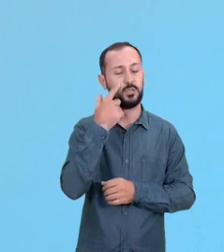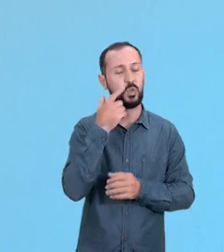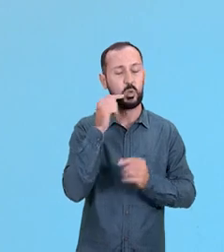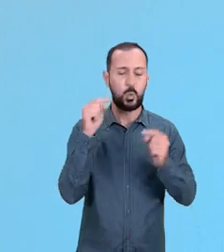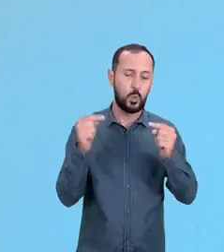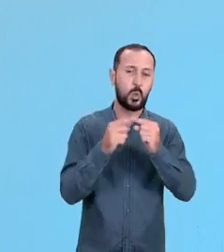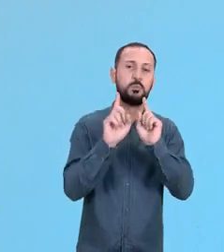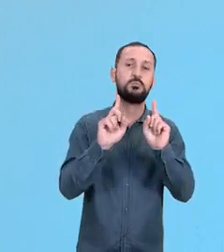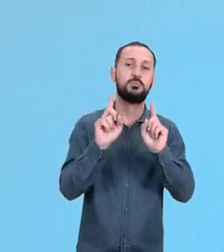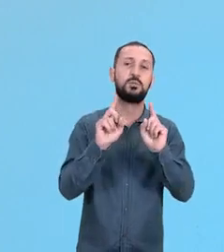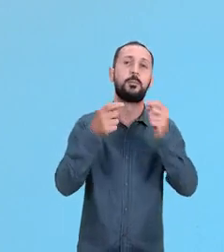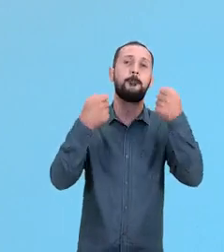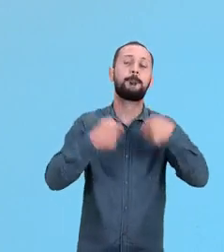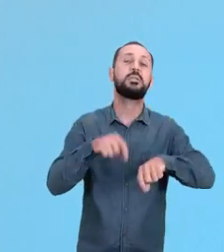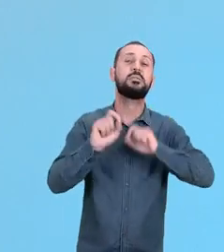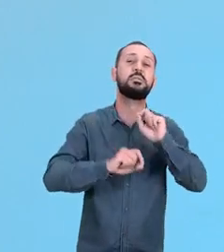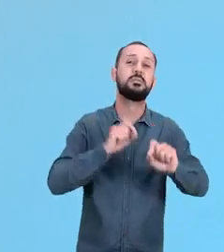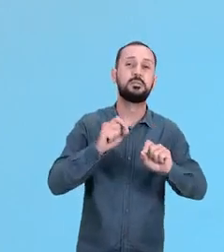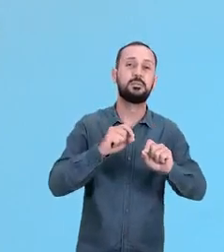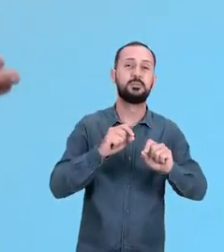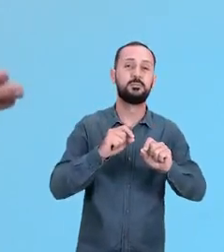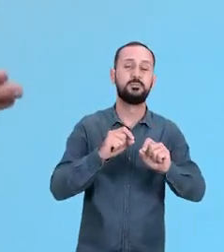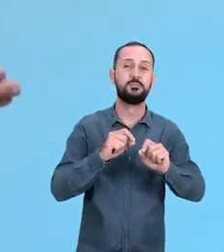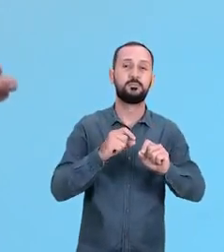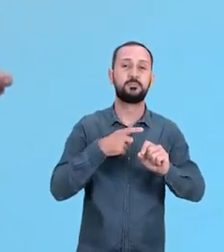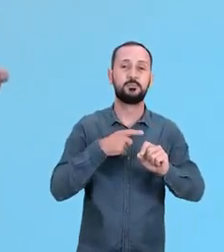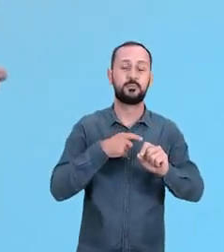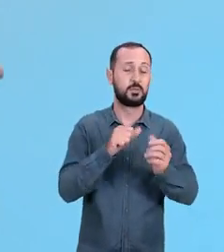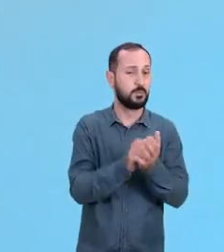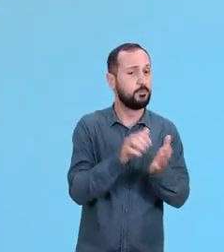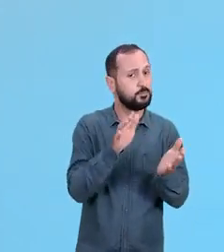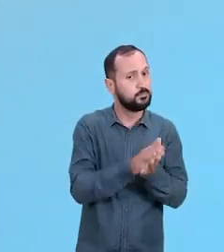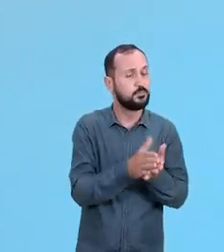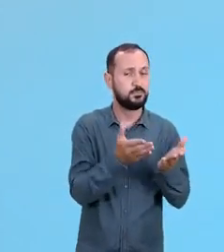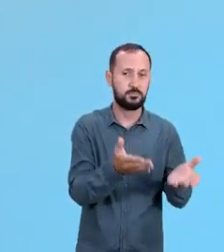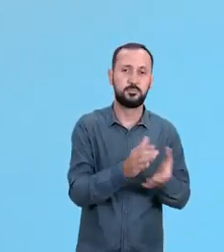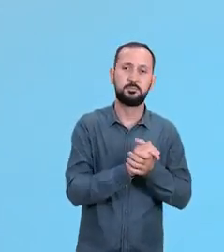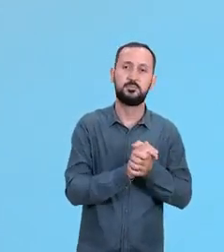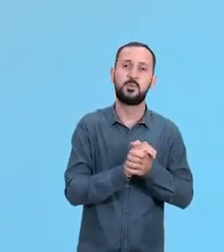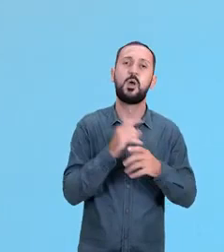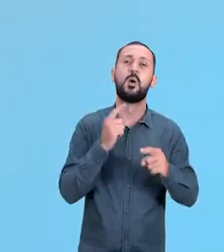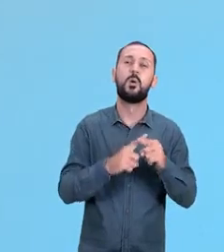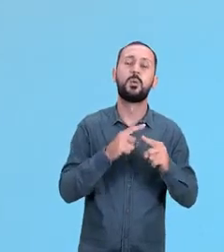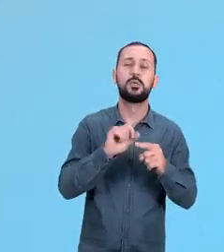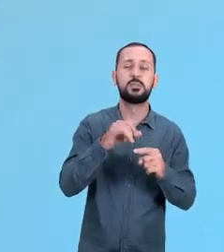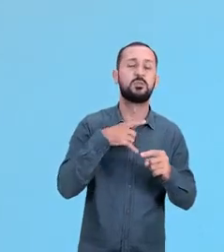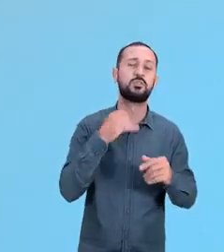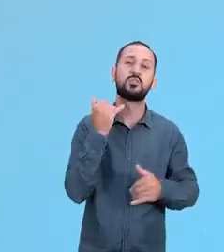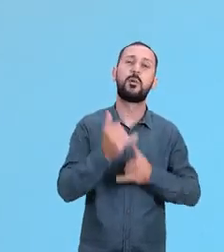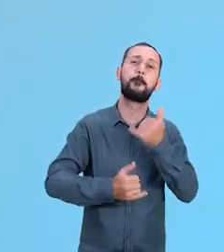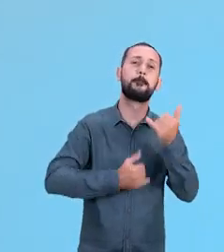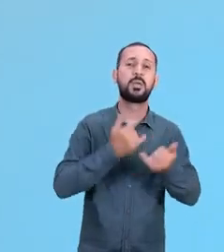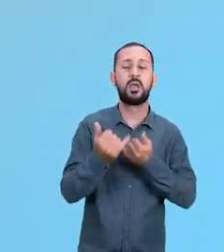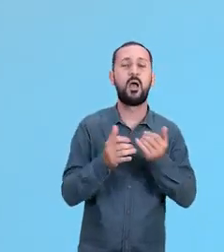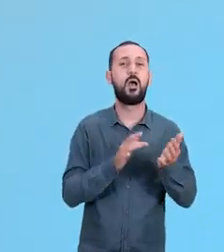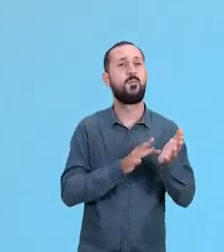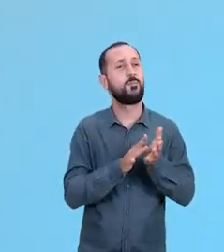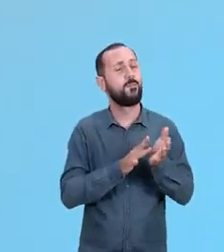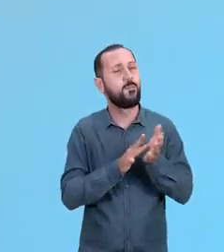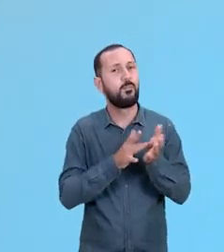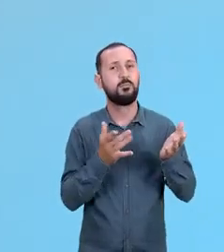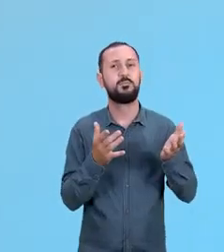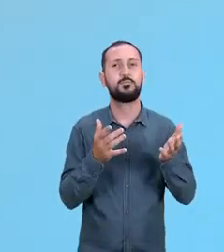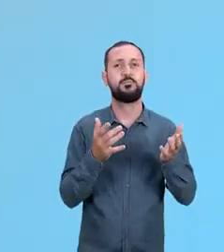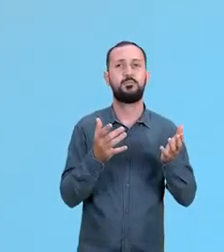cumprir, ele precisa ter uma penalidade. Porque senão nós vamos brincar de que